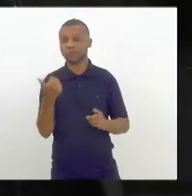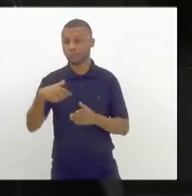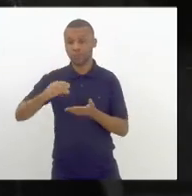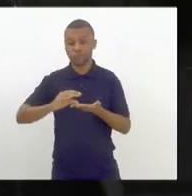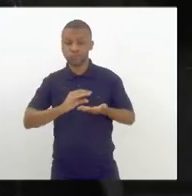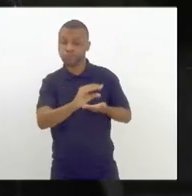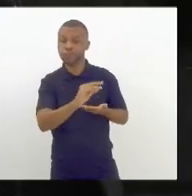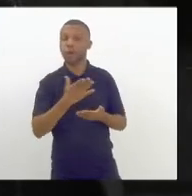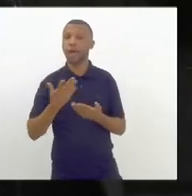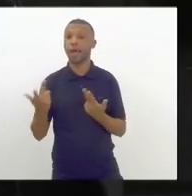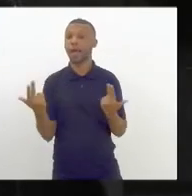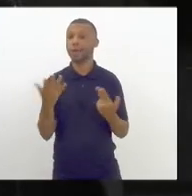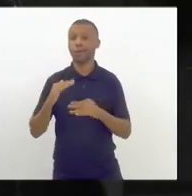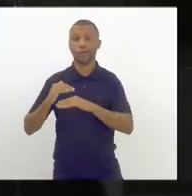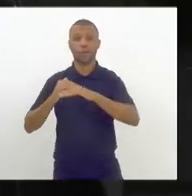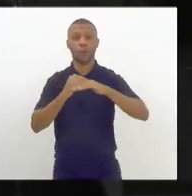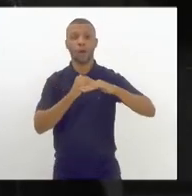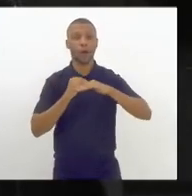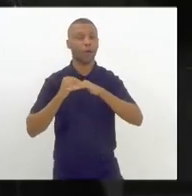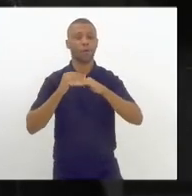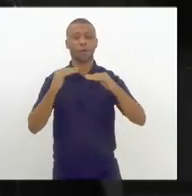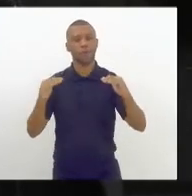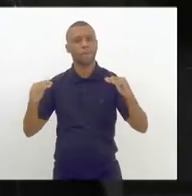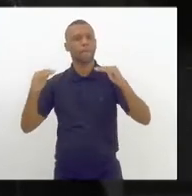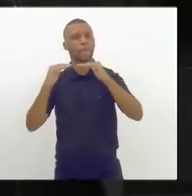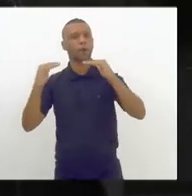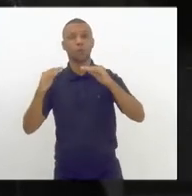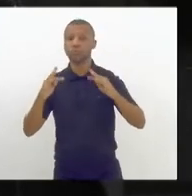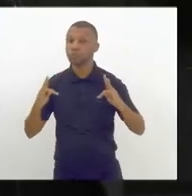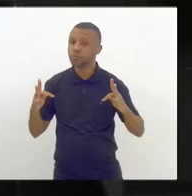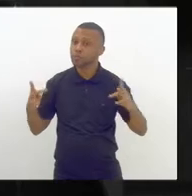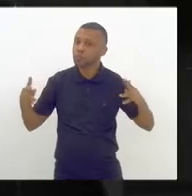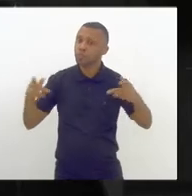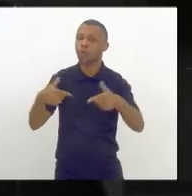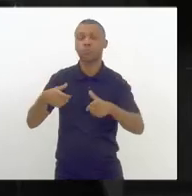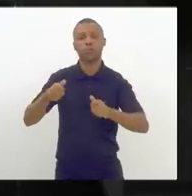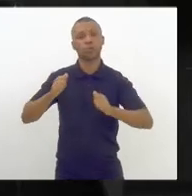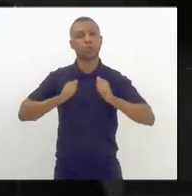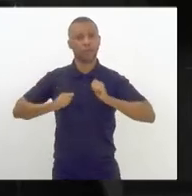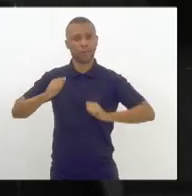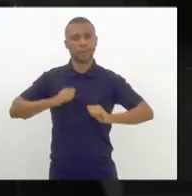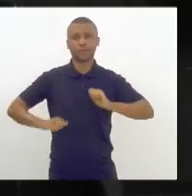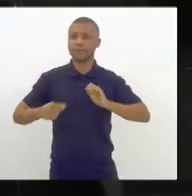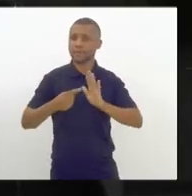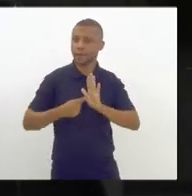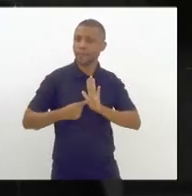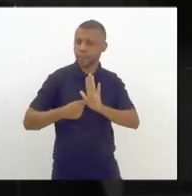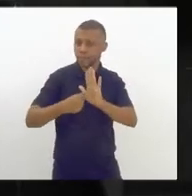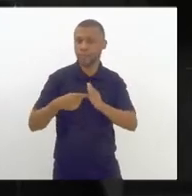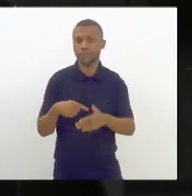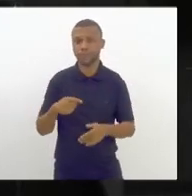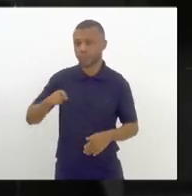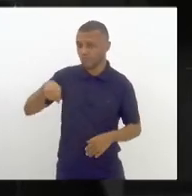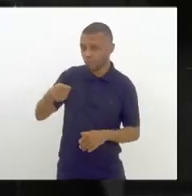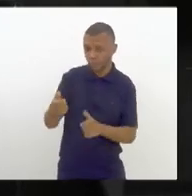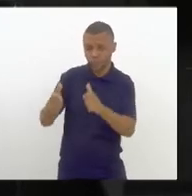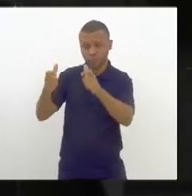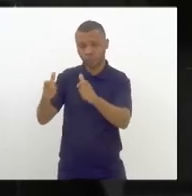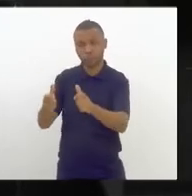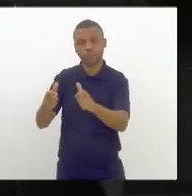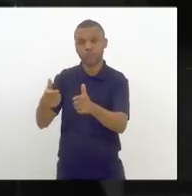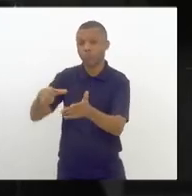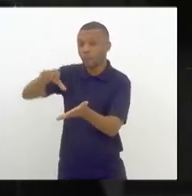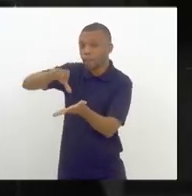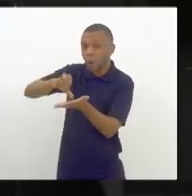os mesmos tratava com paridade Equidade todos os artistas e que ali se apresentavam candongueiro é um